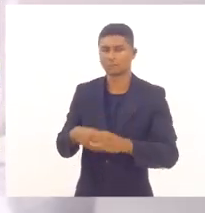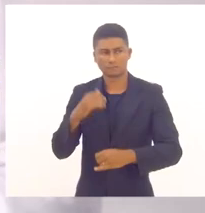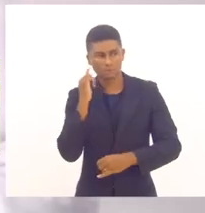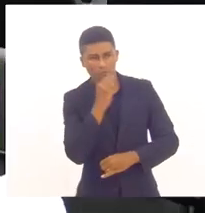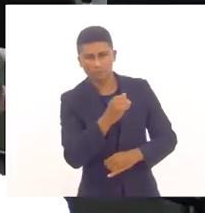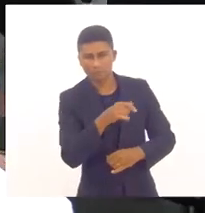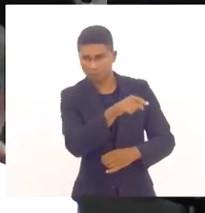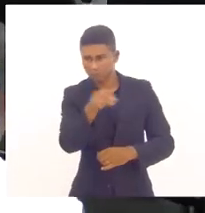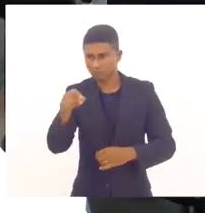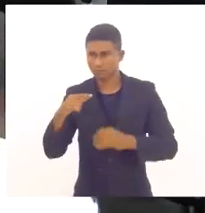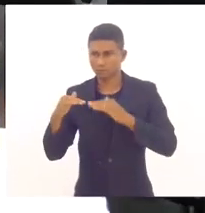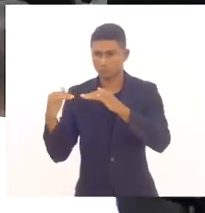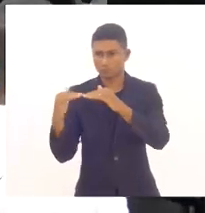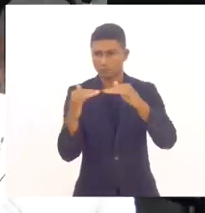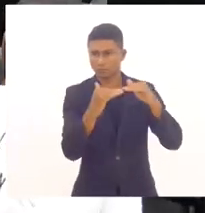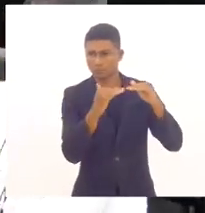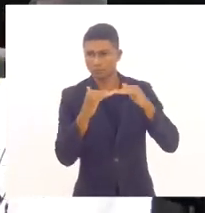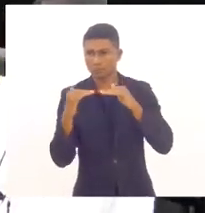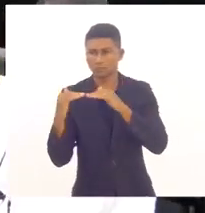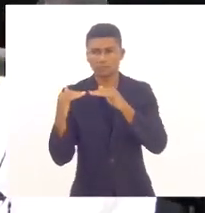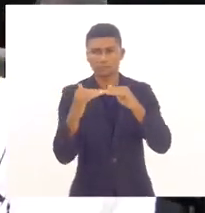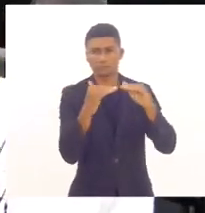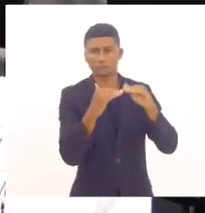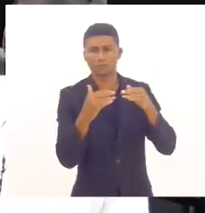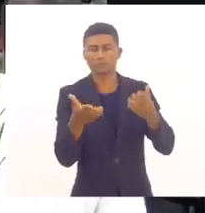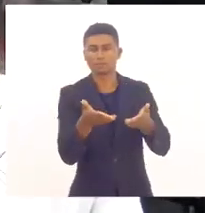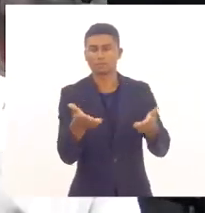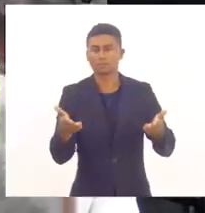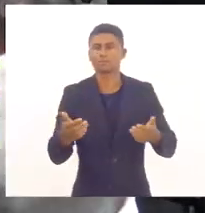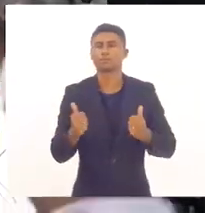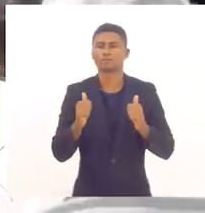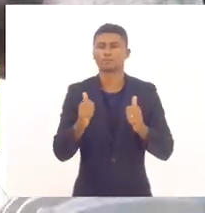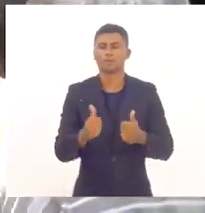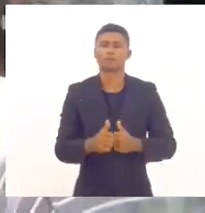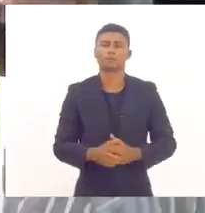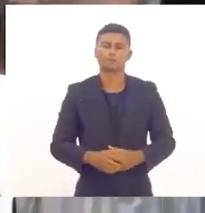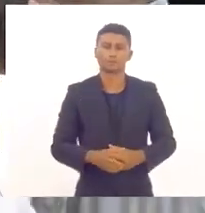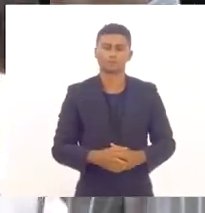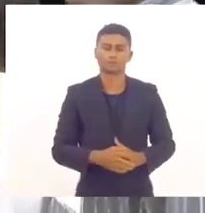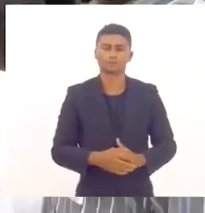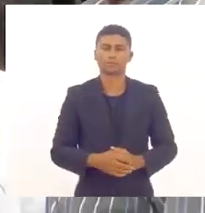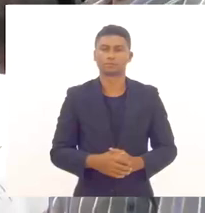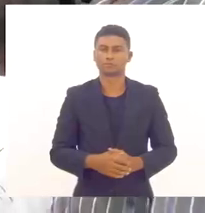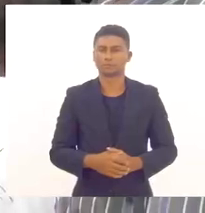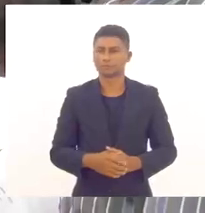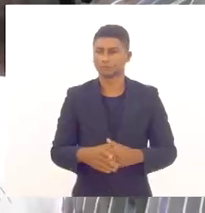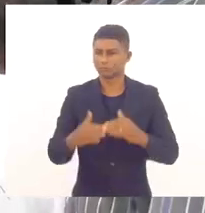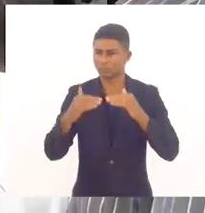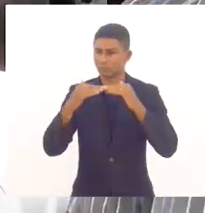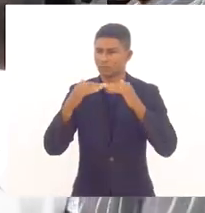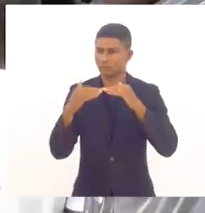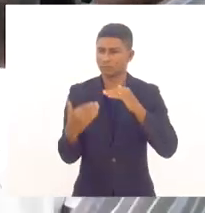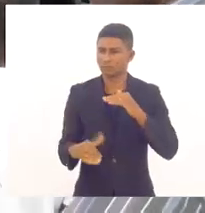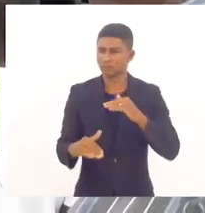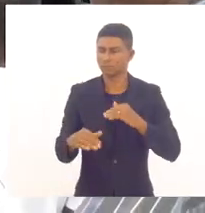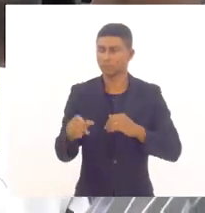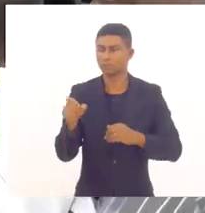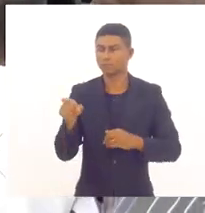Todos concordam com essa ideia? Muito bem. Então, discorda? Tá bom.